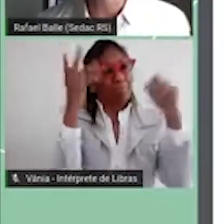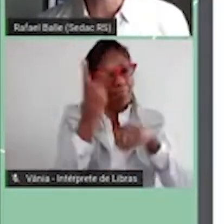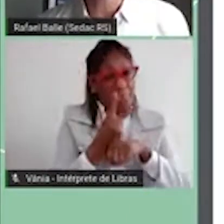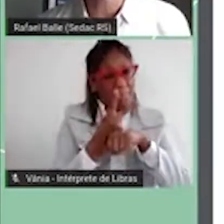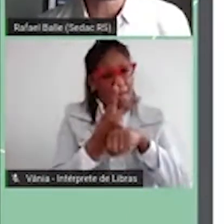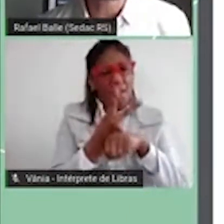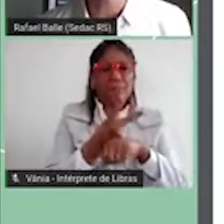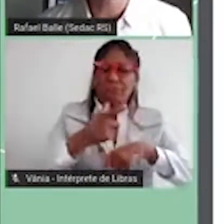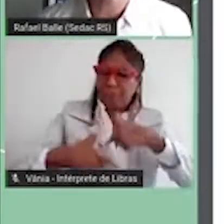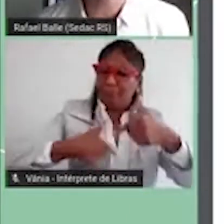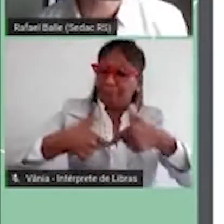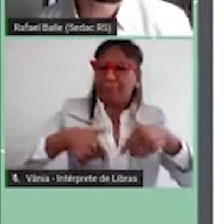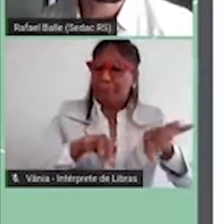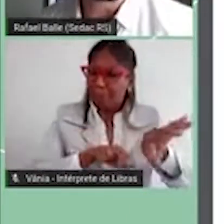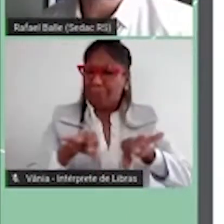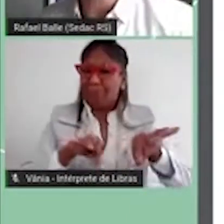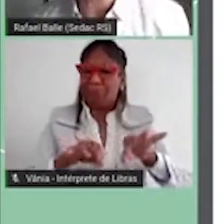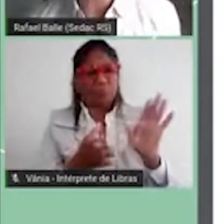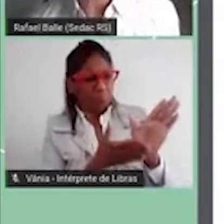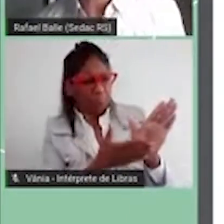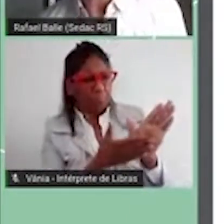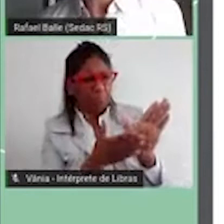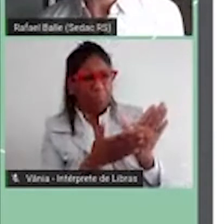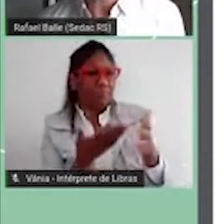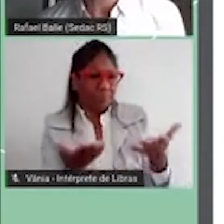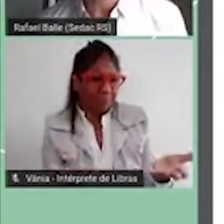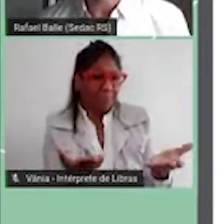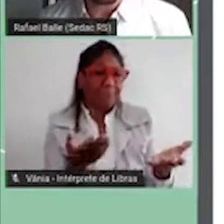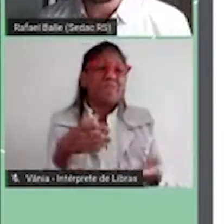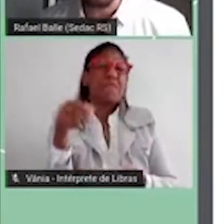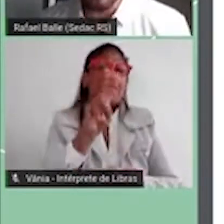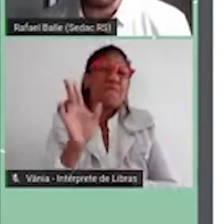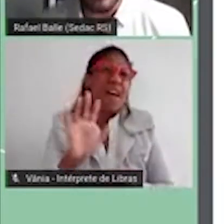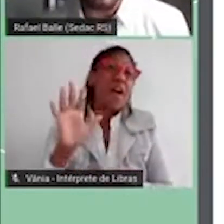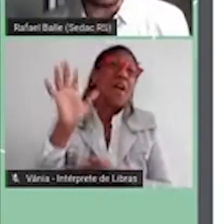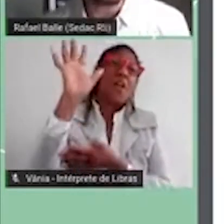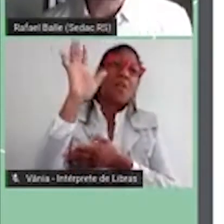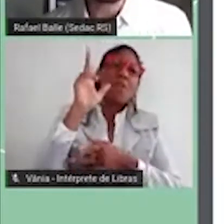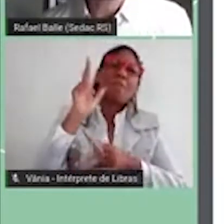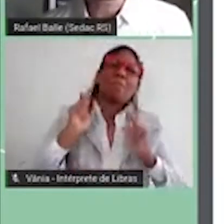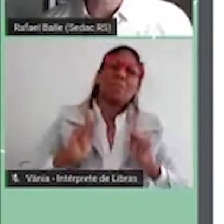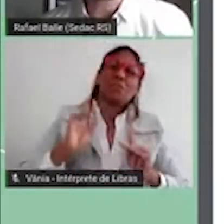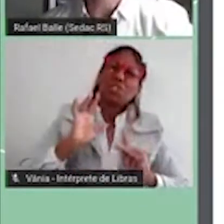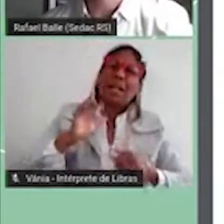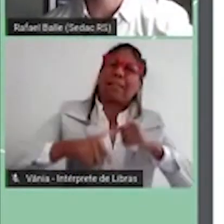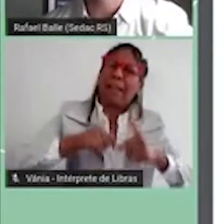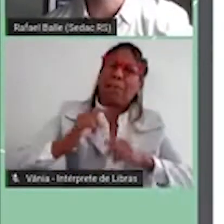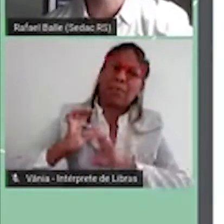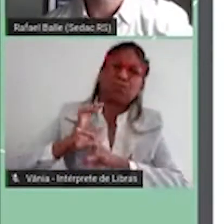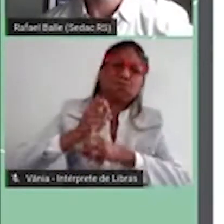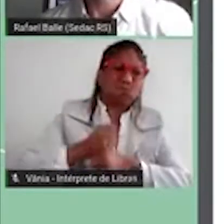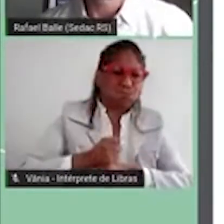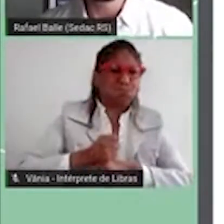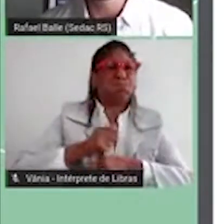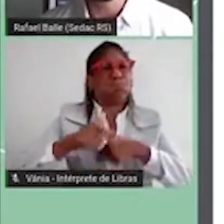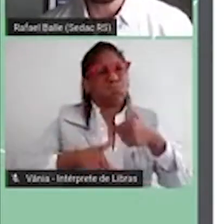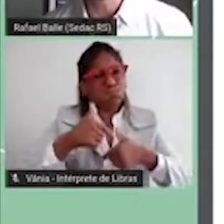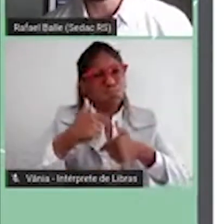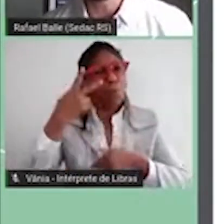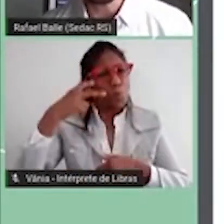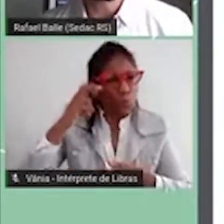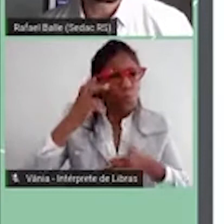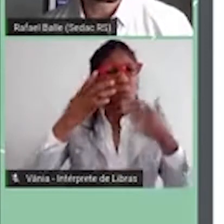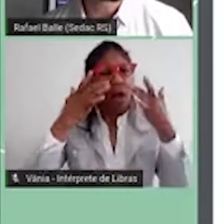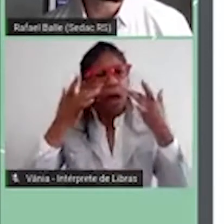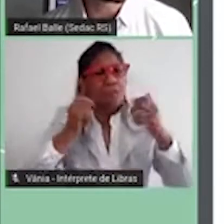falando do reconhecimento simbólico, né, da valorização de pessoas que já trabalham, já atuam há bastante tempo na área da cultura. Vamos